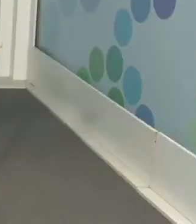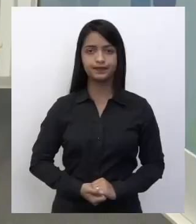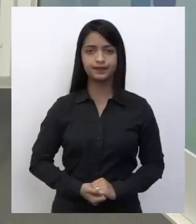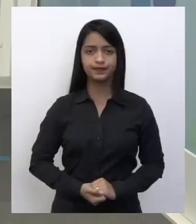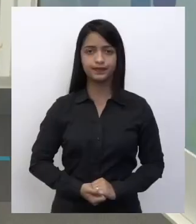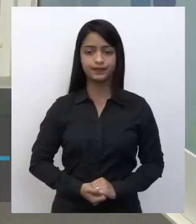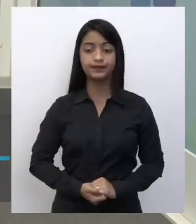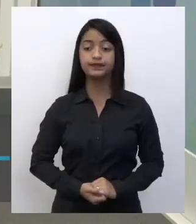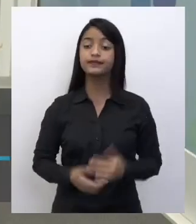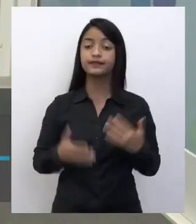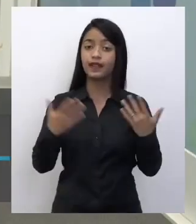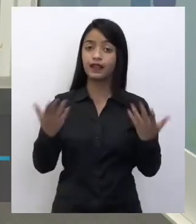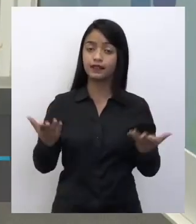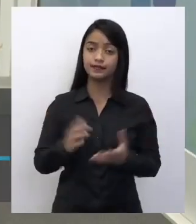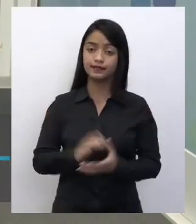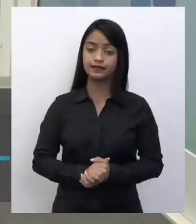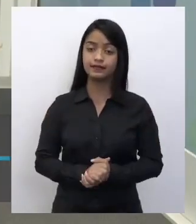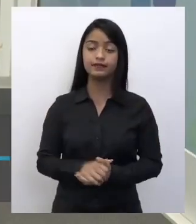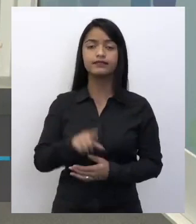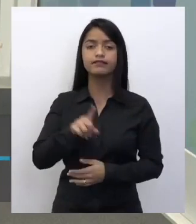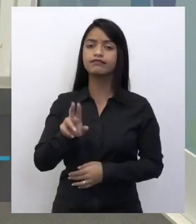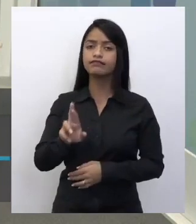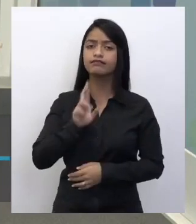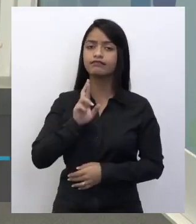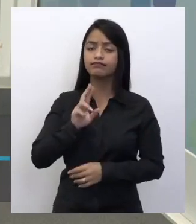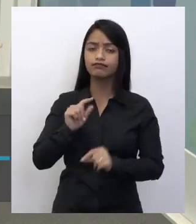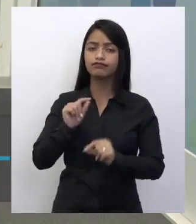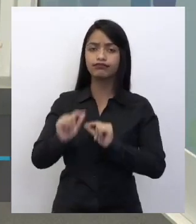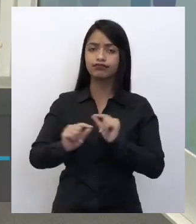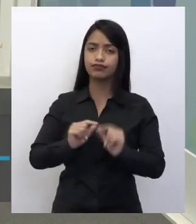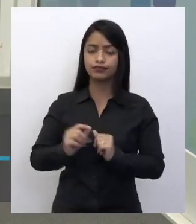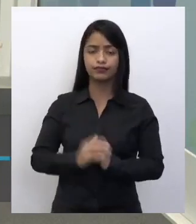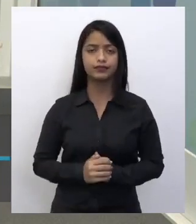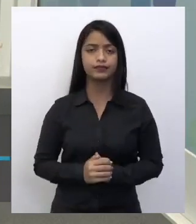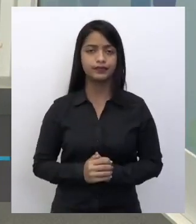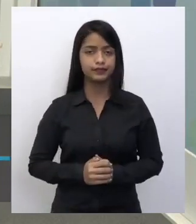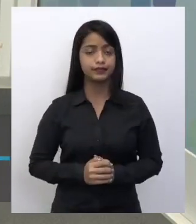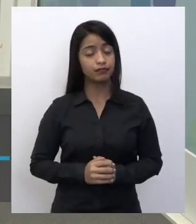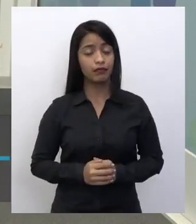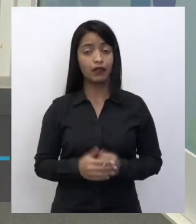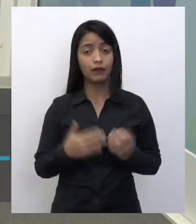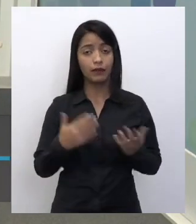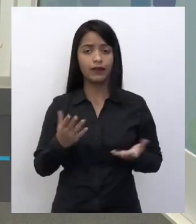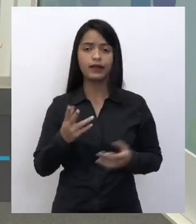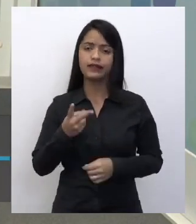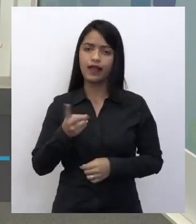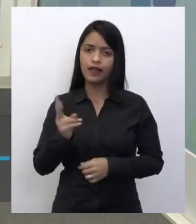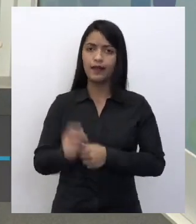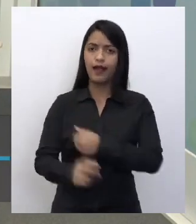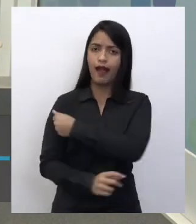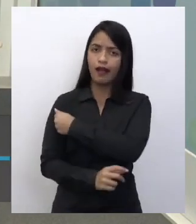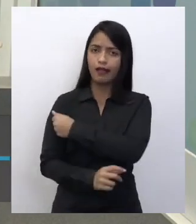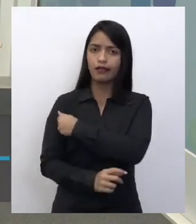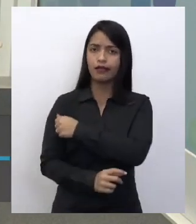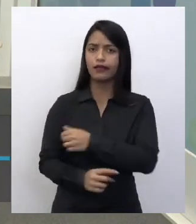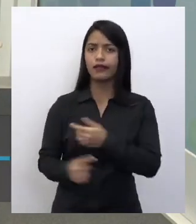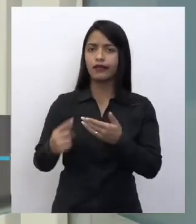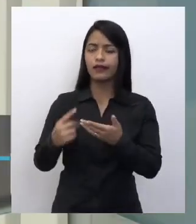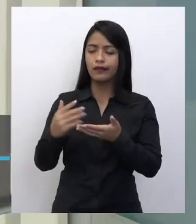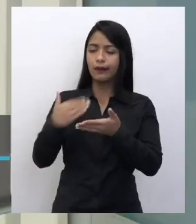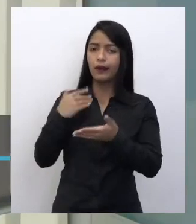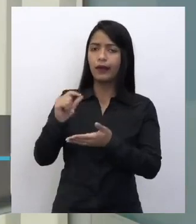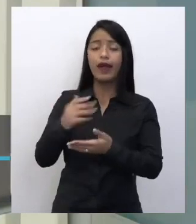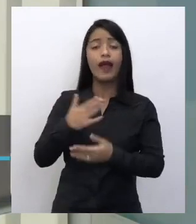E aí, Mônica, o que eles colocaram? Bom, olha só. Sempre tem algum aluno que fala assim, fala meu nome. É o Lucas